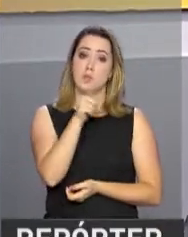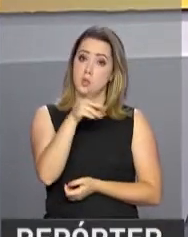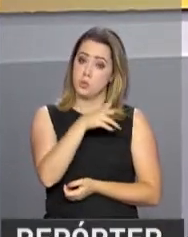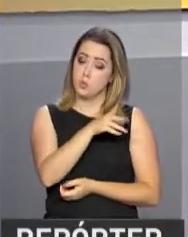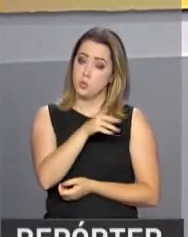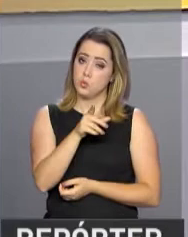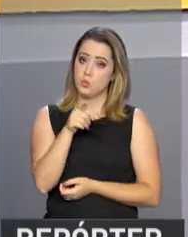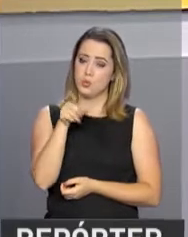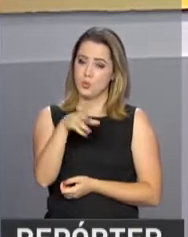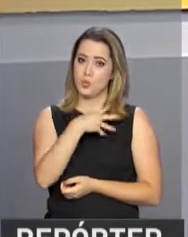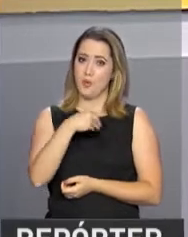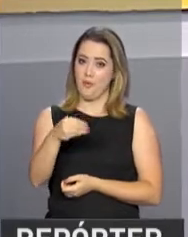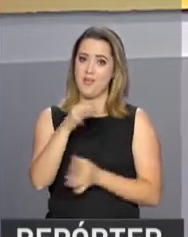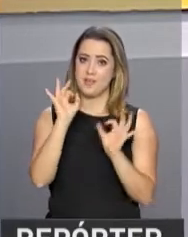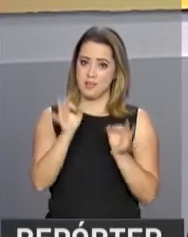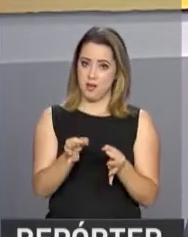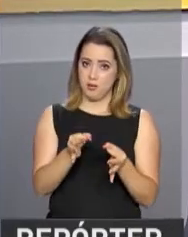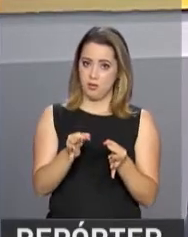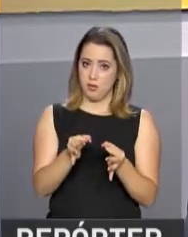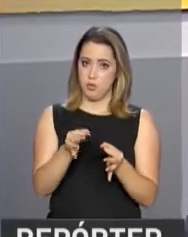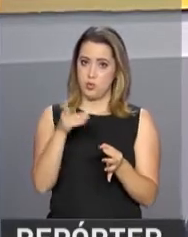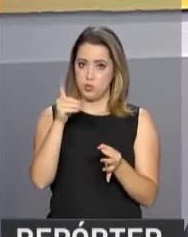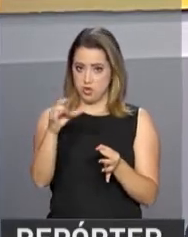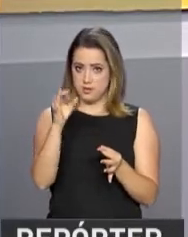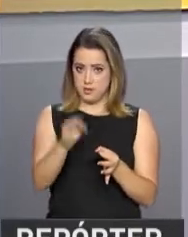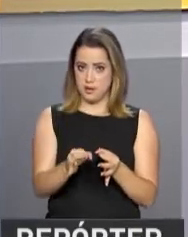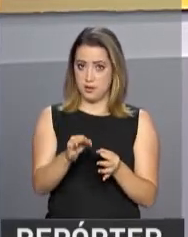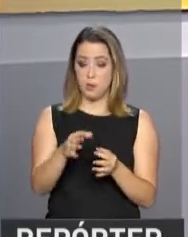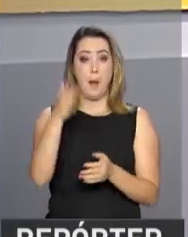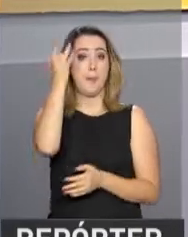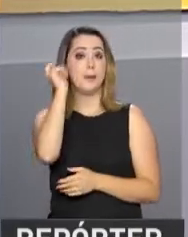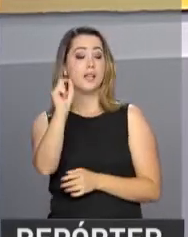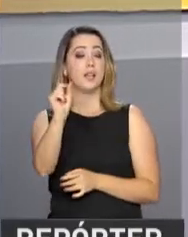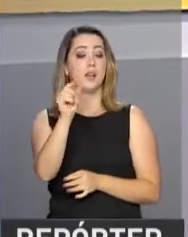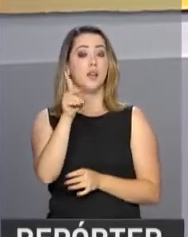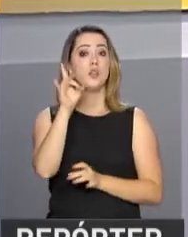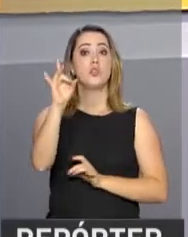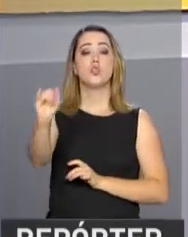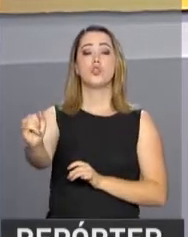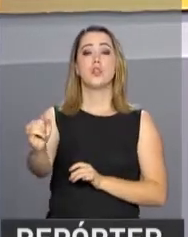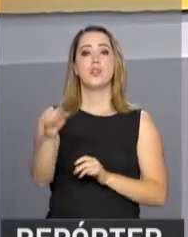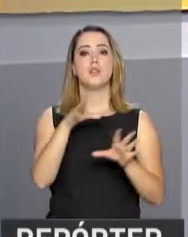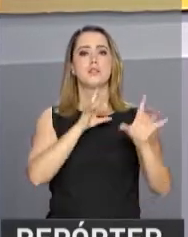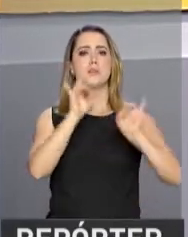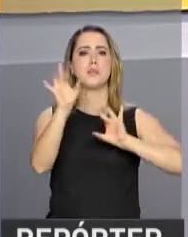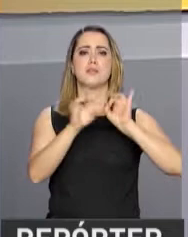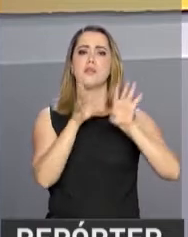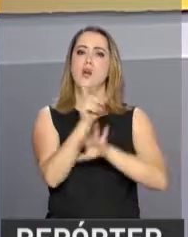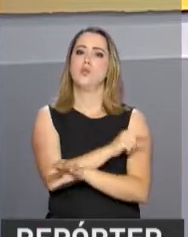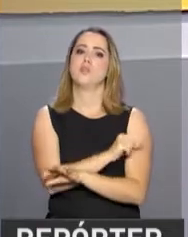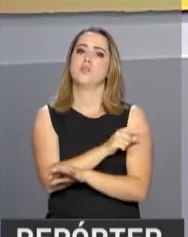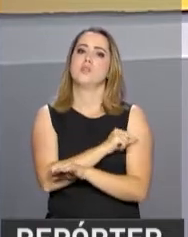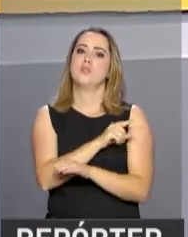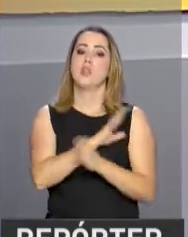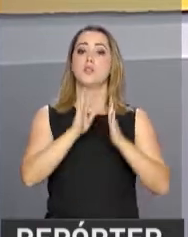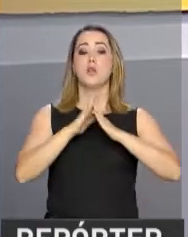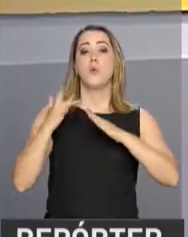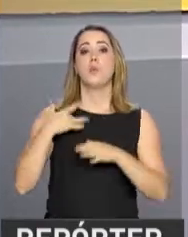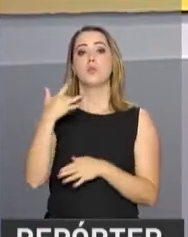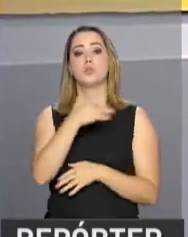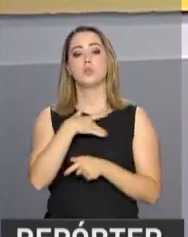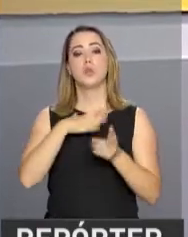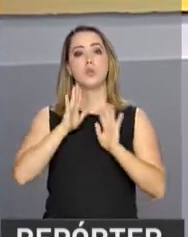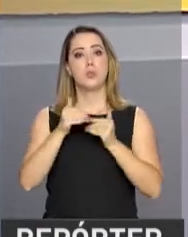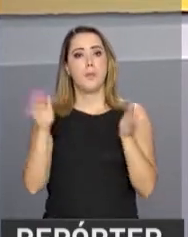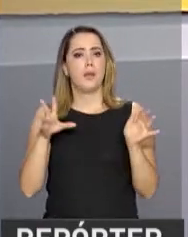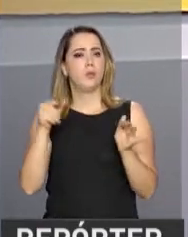filho estão em dia pois é amanhã sábado será o dia d da campanha funcional de multivacinação quando os postos de saúde estarão